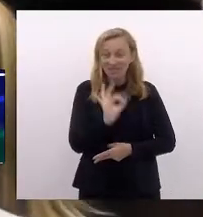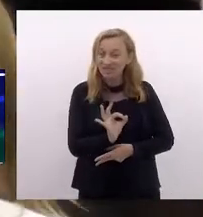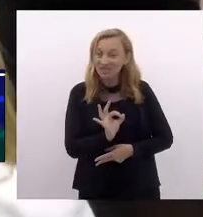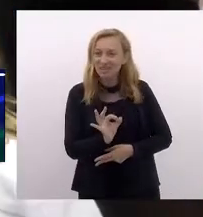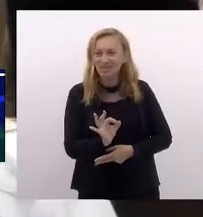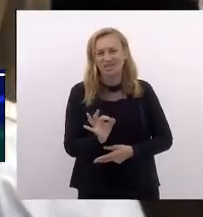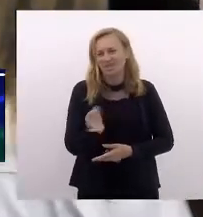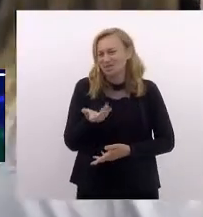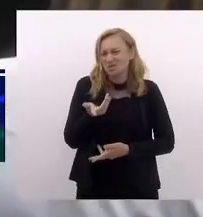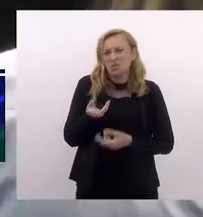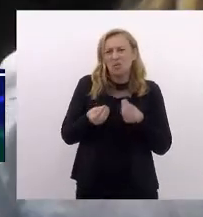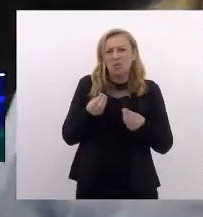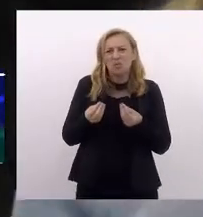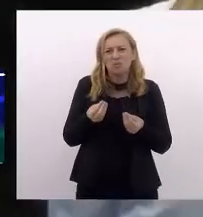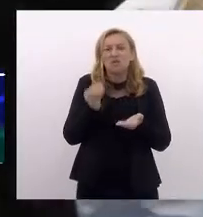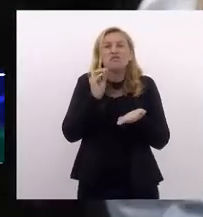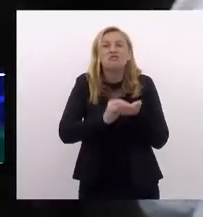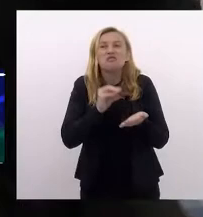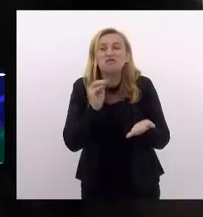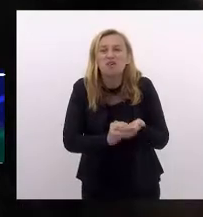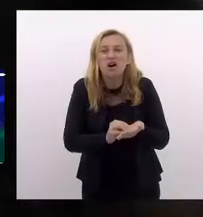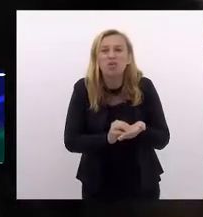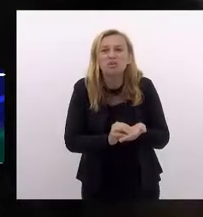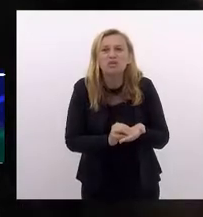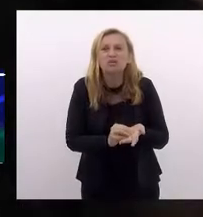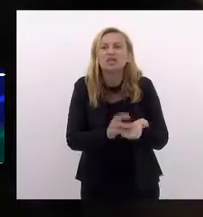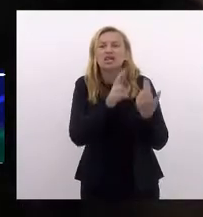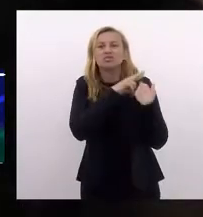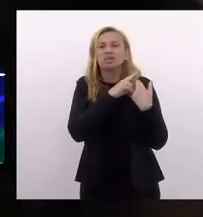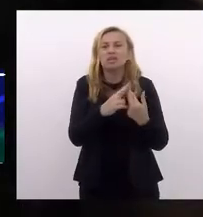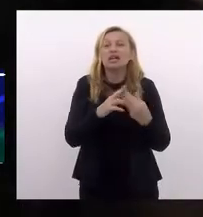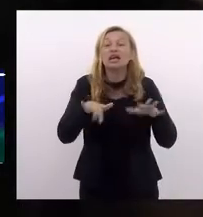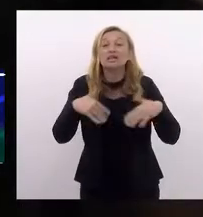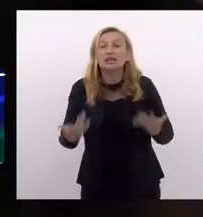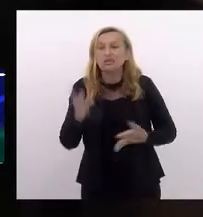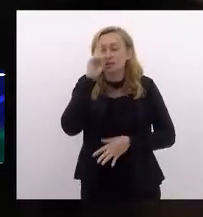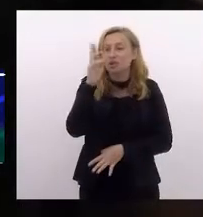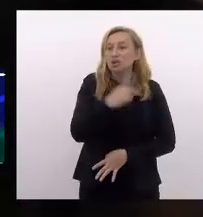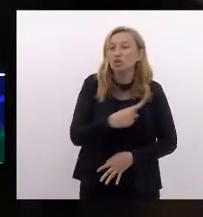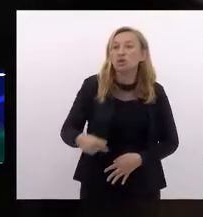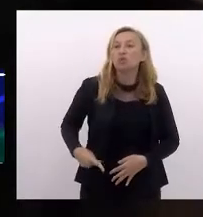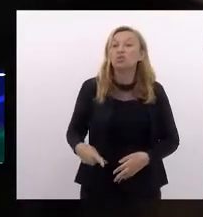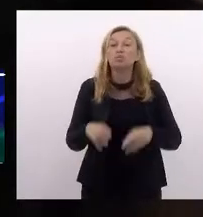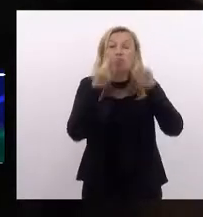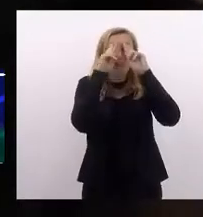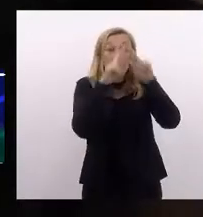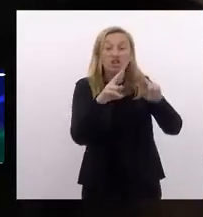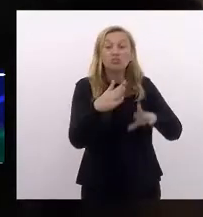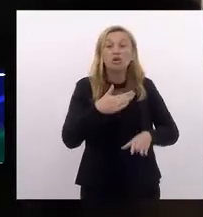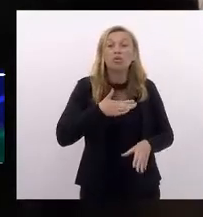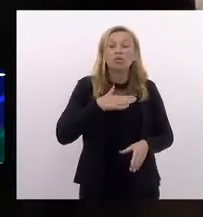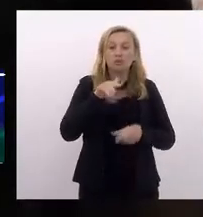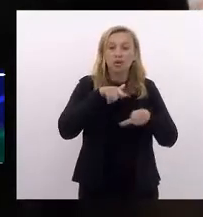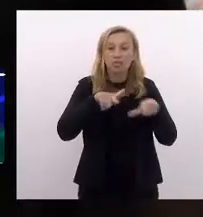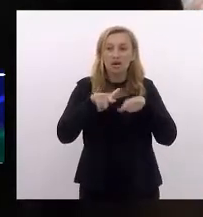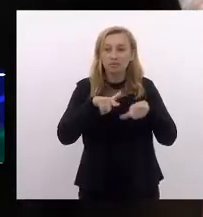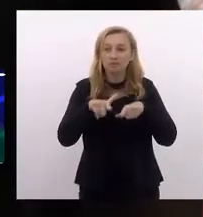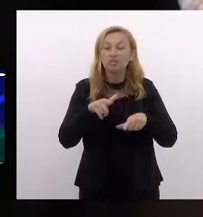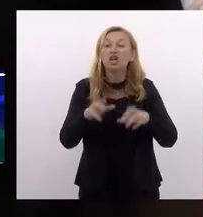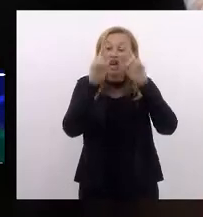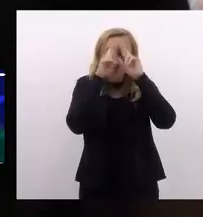isso é inadmissível falta coerência então Presidente para o respeito ao meu mandato